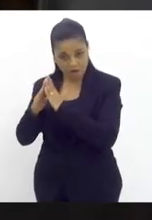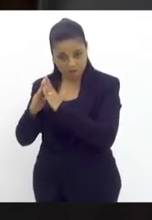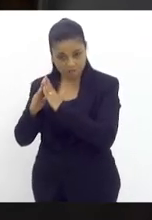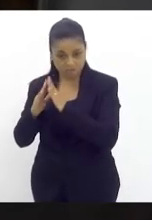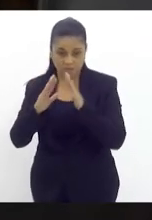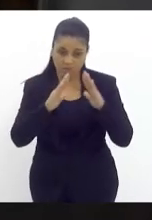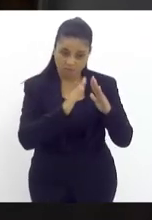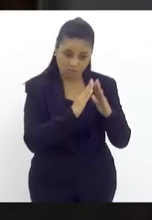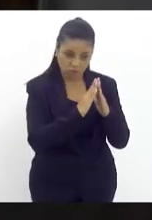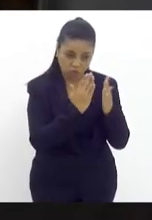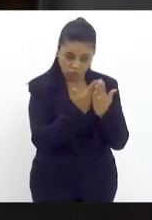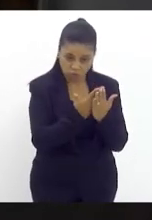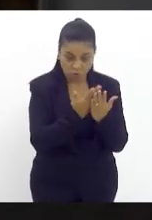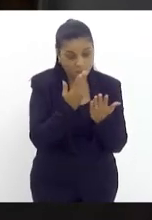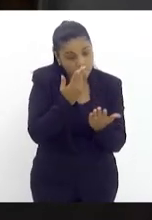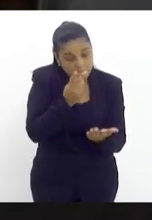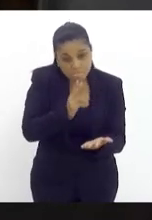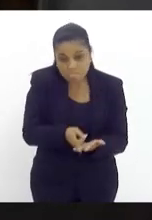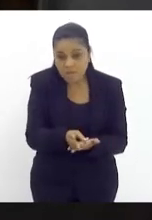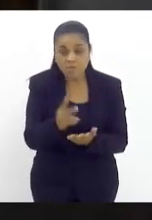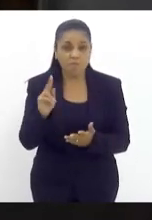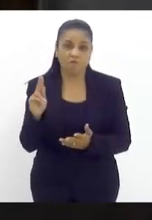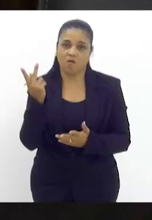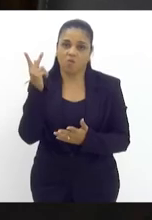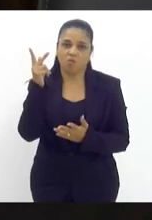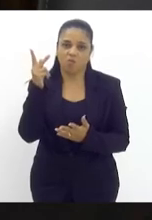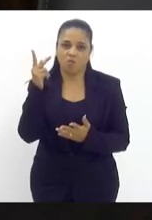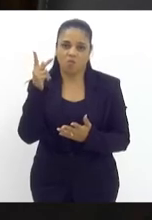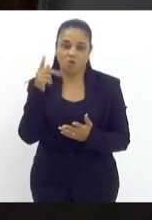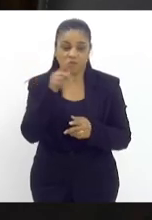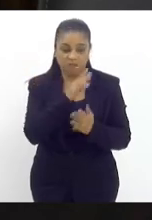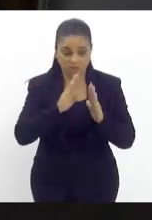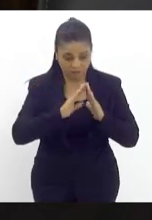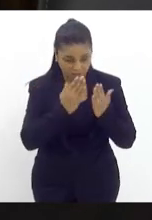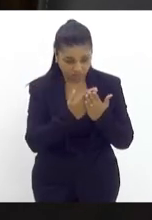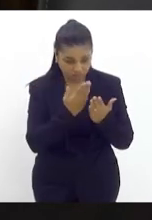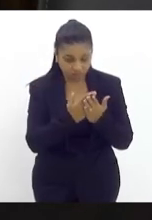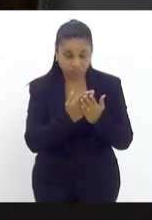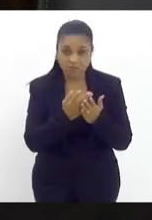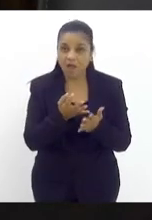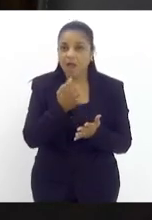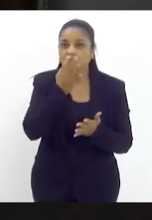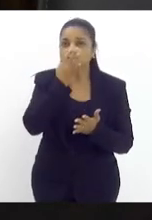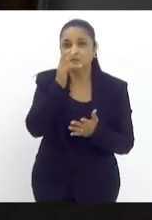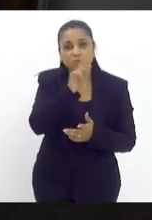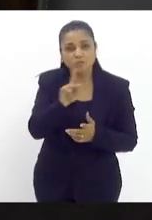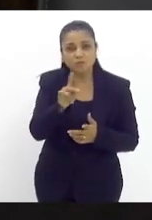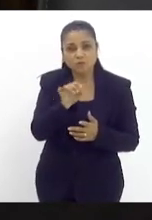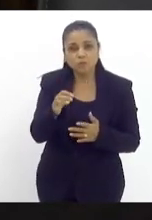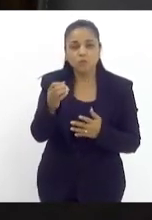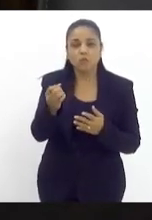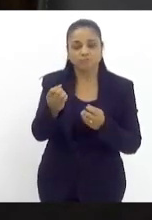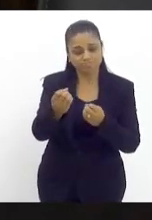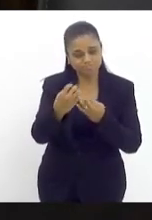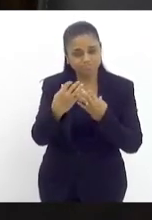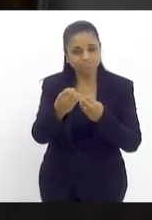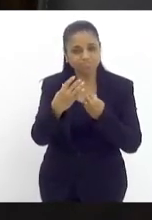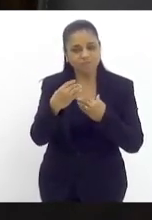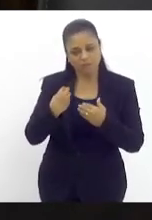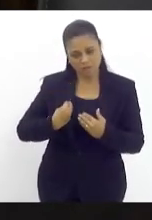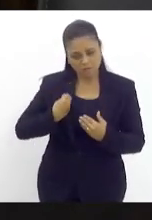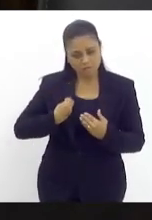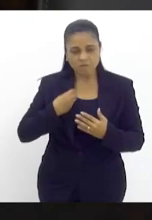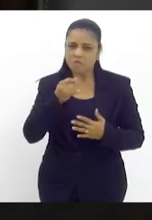na escola. Na escola, ela ouve, né, dos seus professores que ela admira e que vivem aquilo e que são